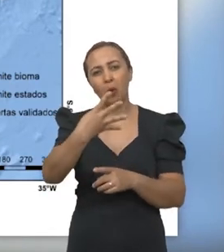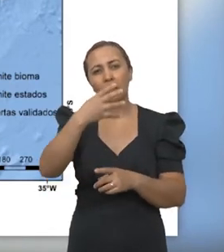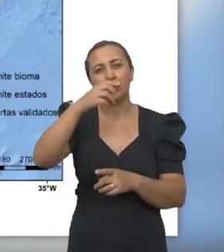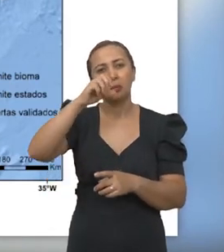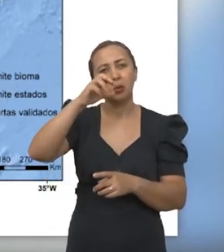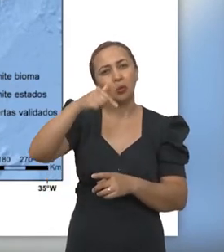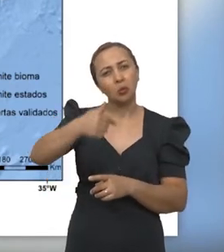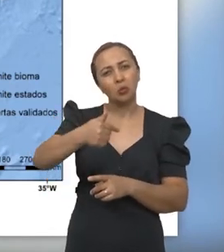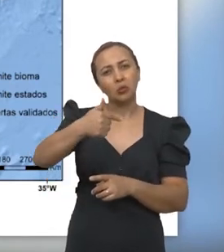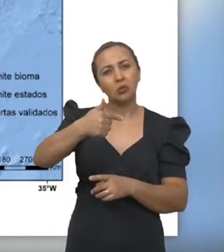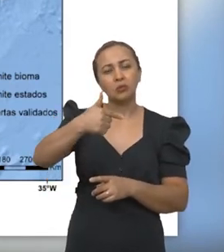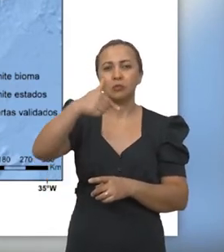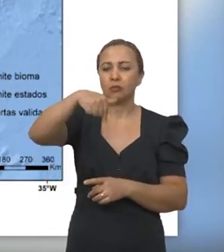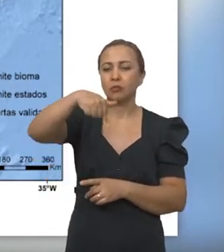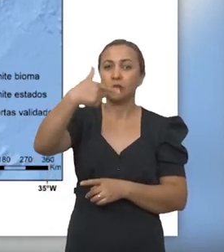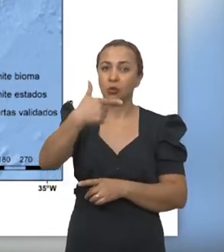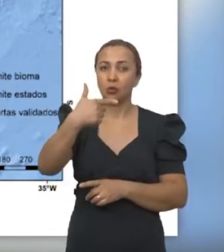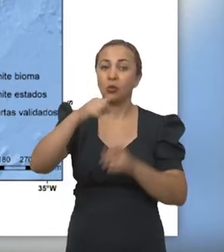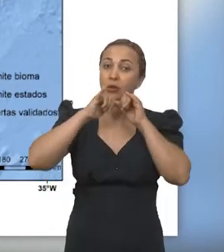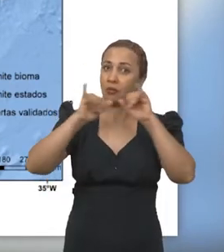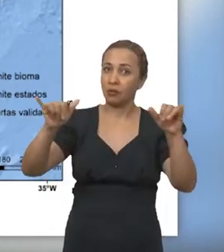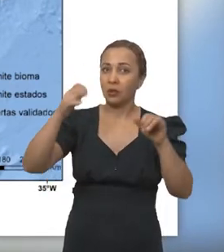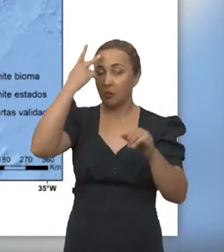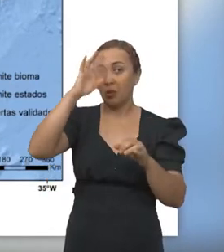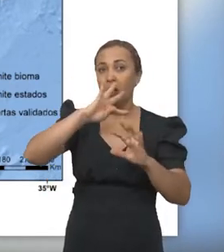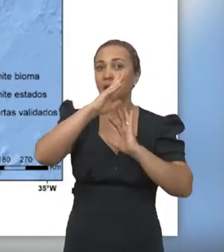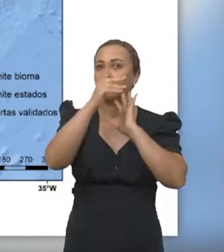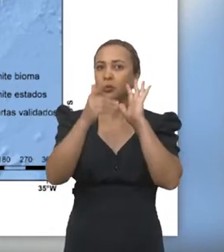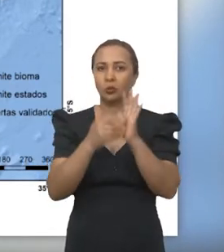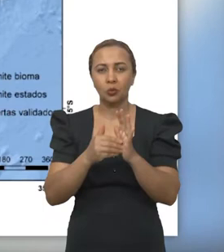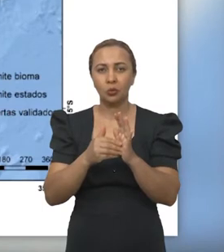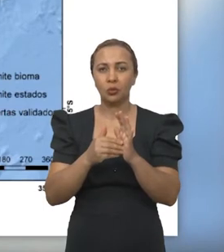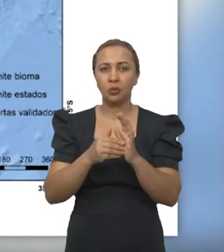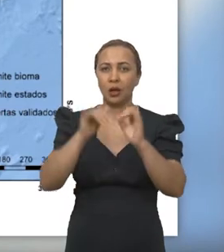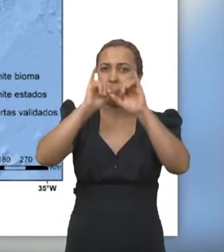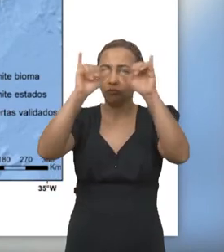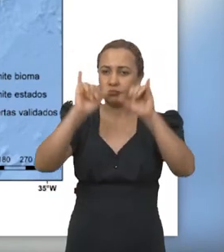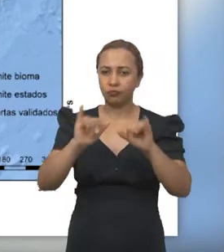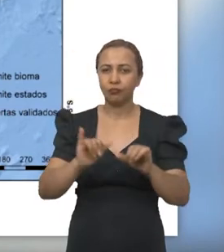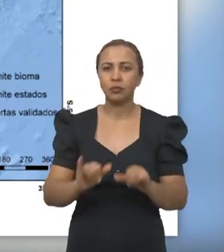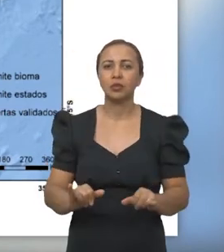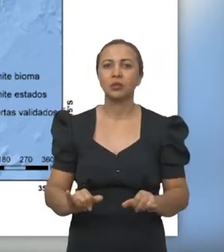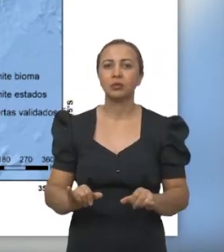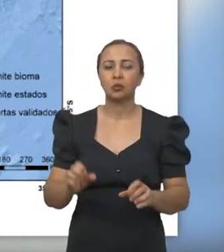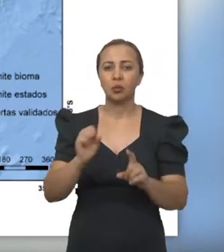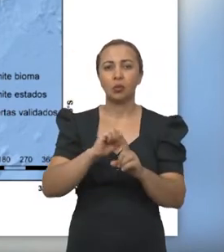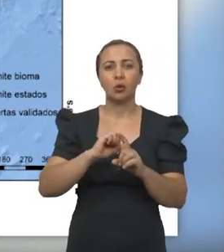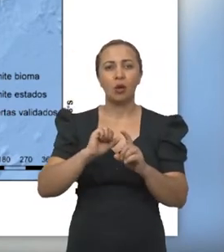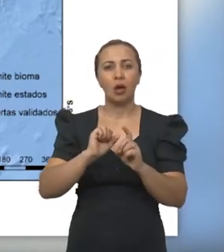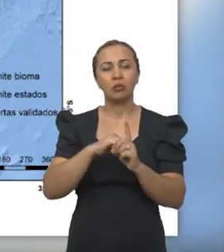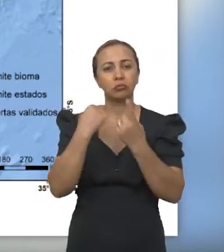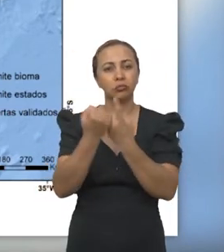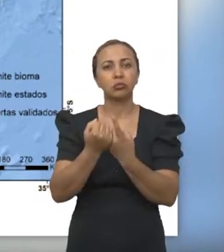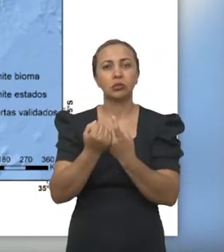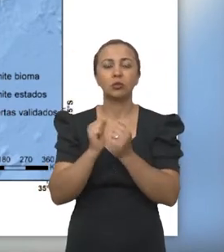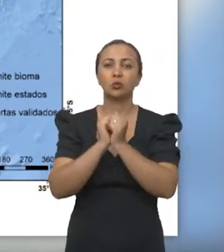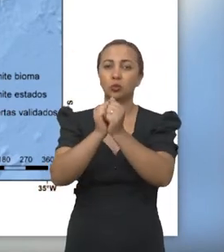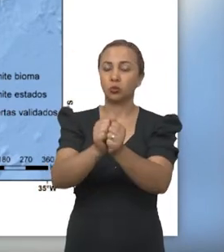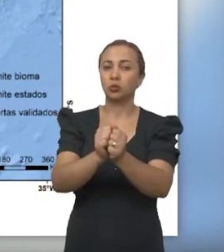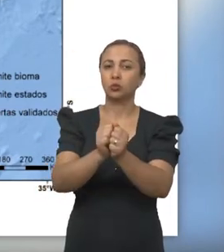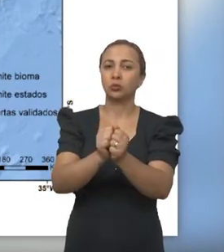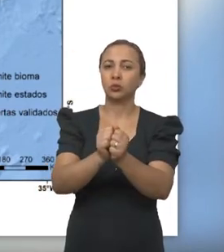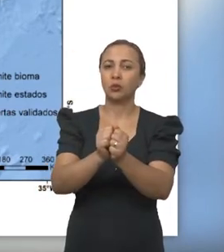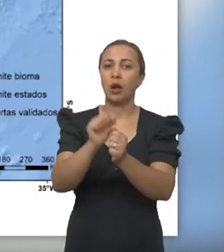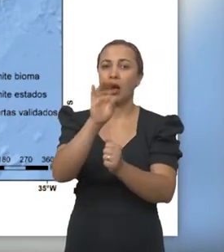cerca de 4.272 abertas a todo todo distribuição associado